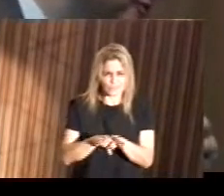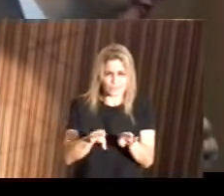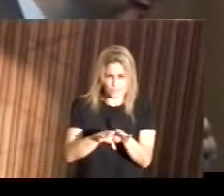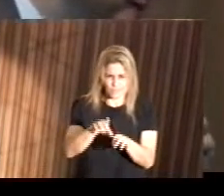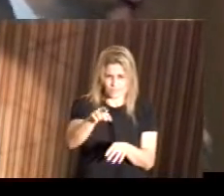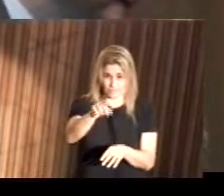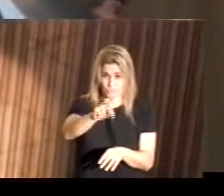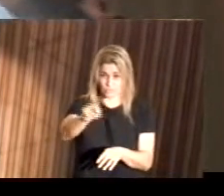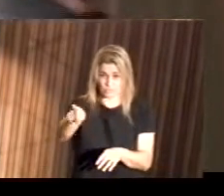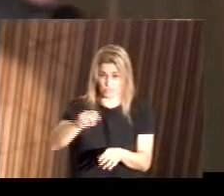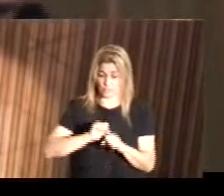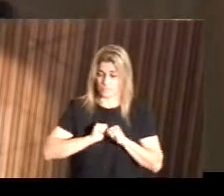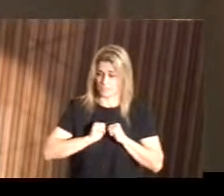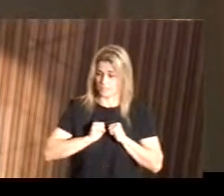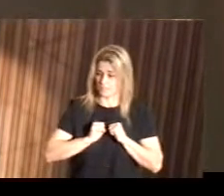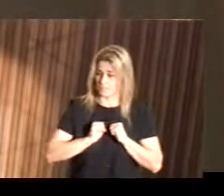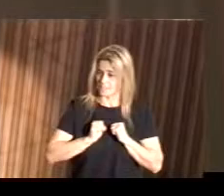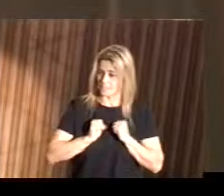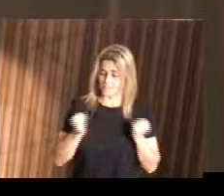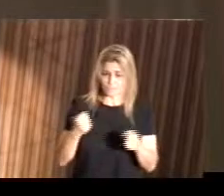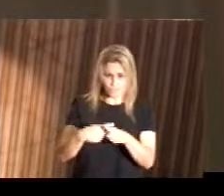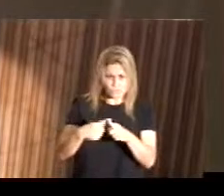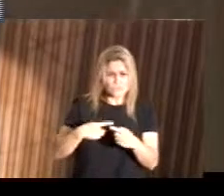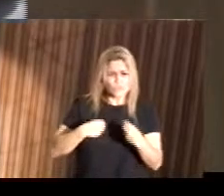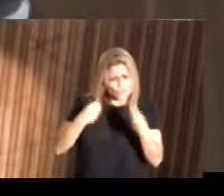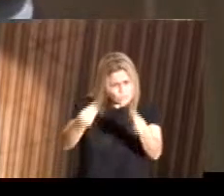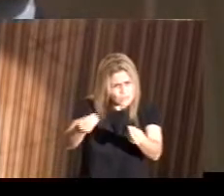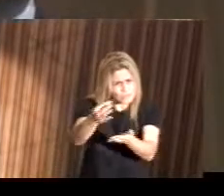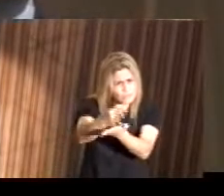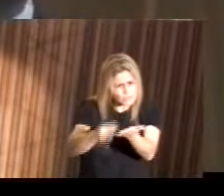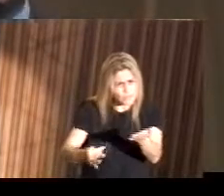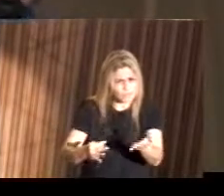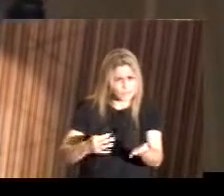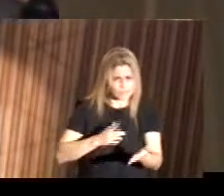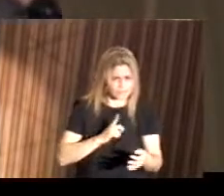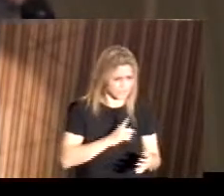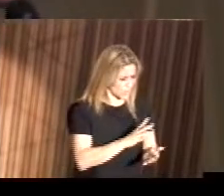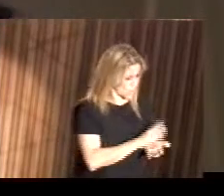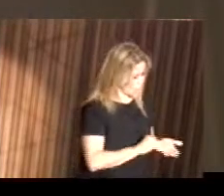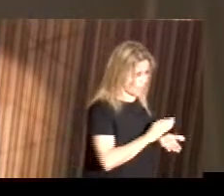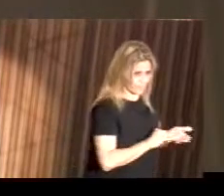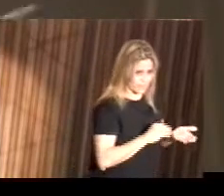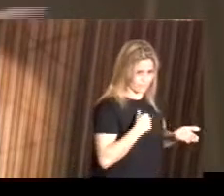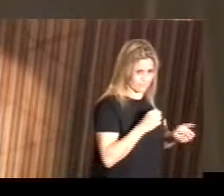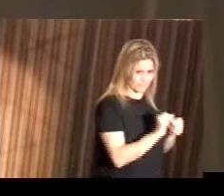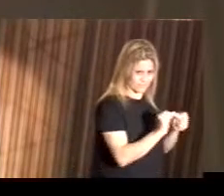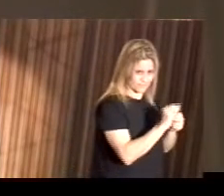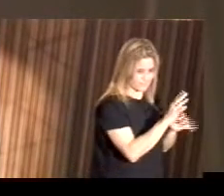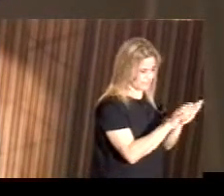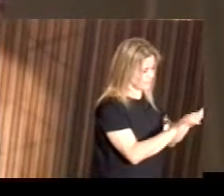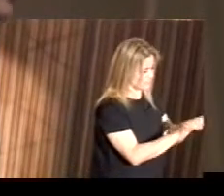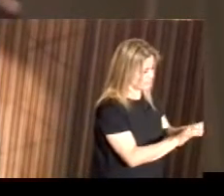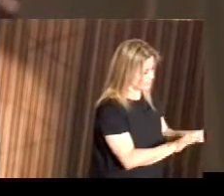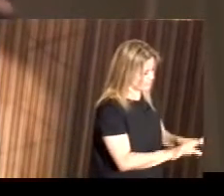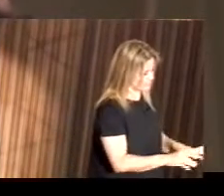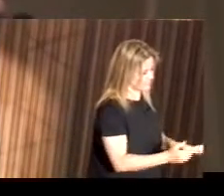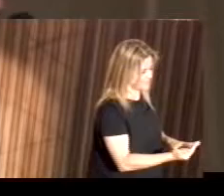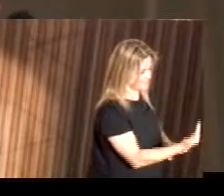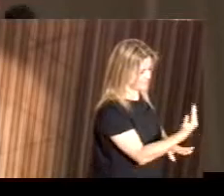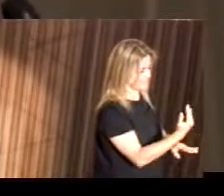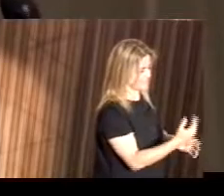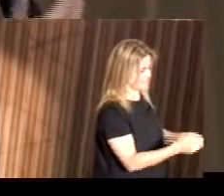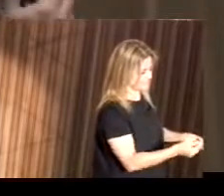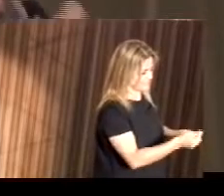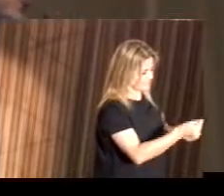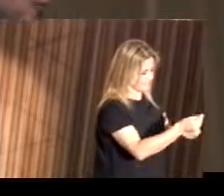de filosofia. Porque eu dizia: eu entreguei o trabalho, eu tenho uma cópia, né? Naquele tempo a gente usava datilografar, e eu tinha uma